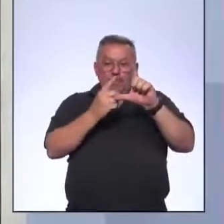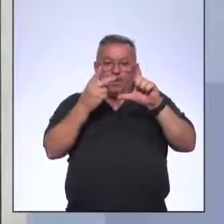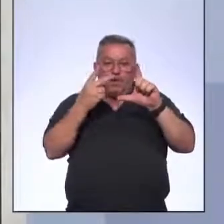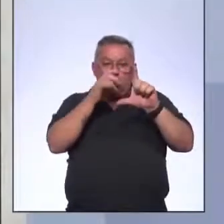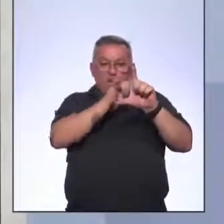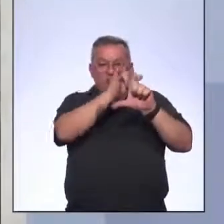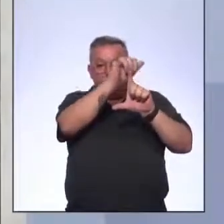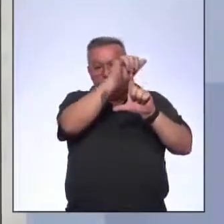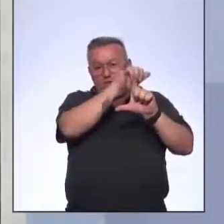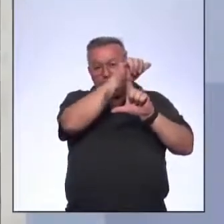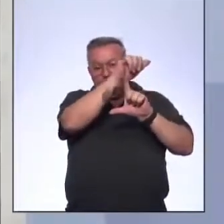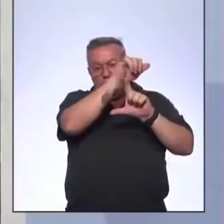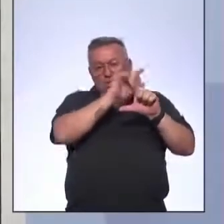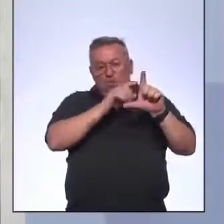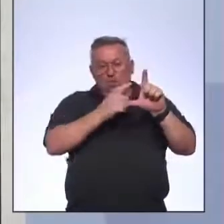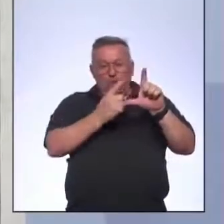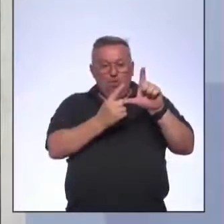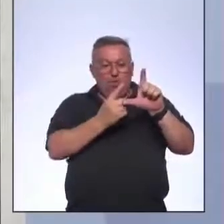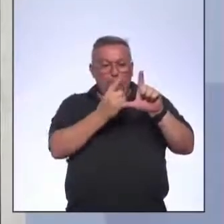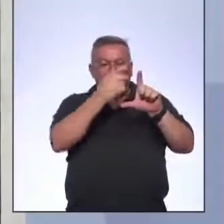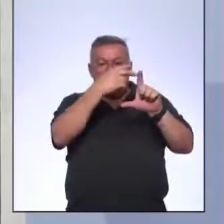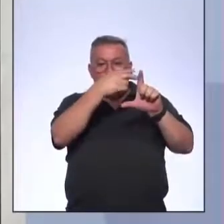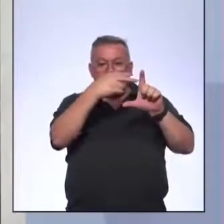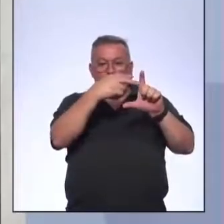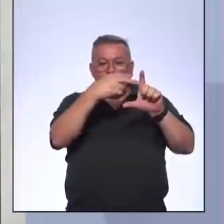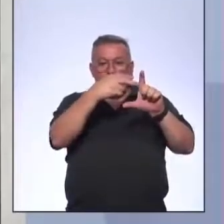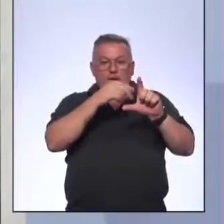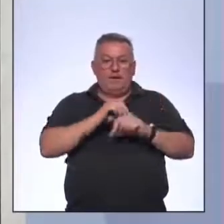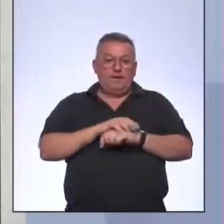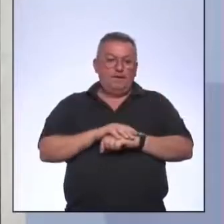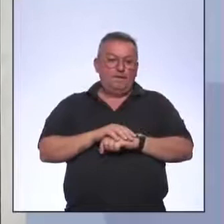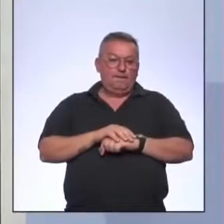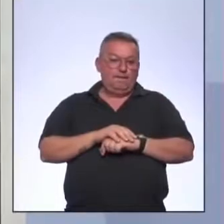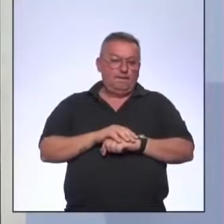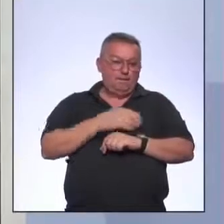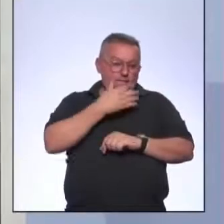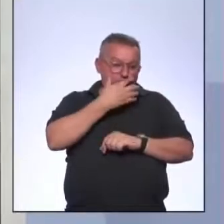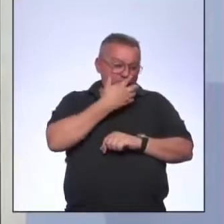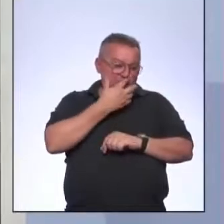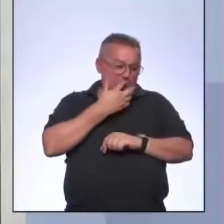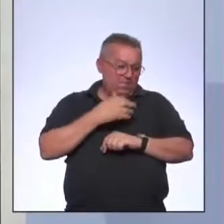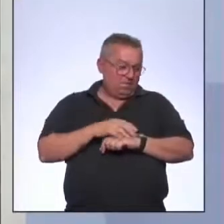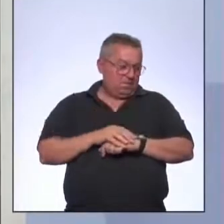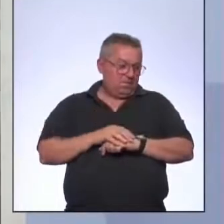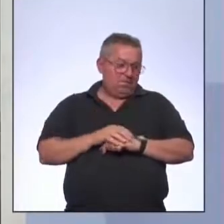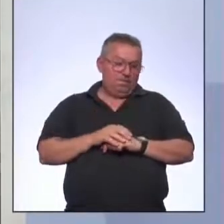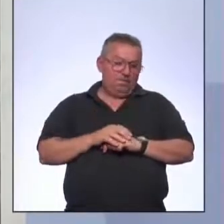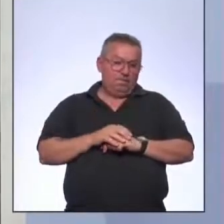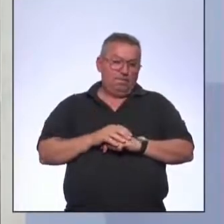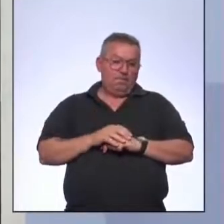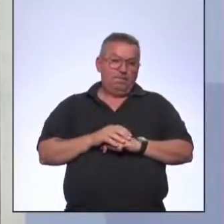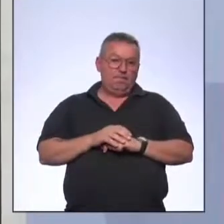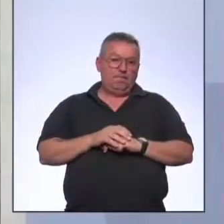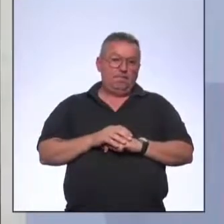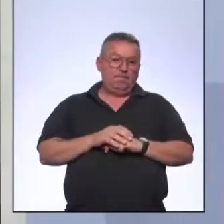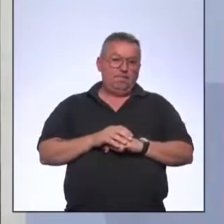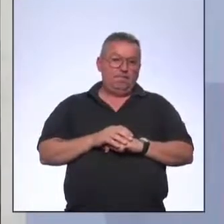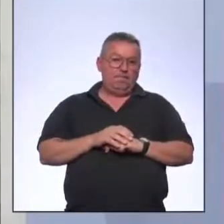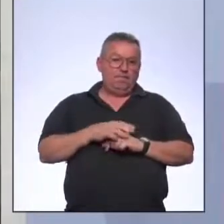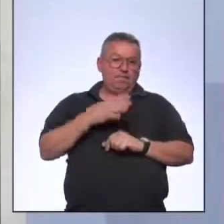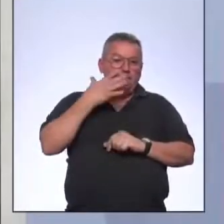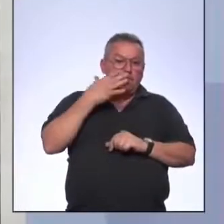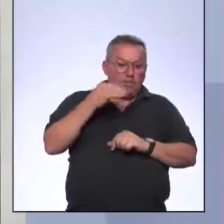Y então Oi gente faz aqui o cruzamento das informações e